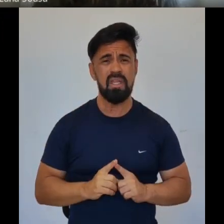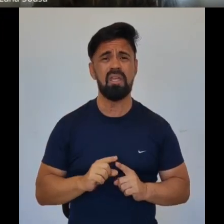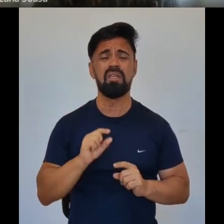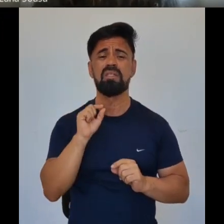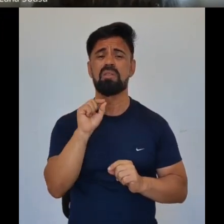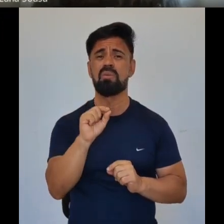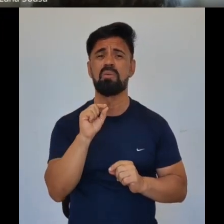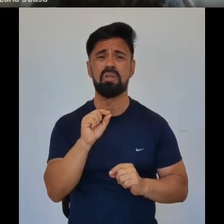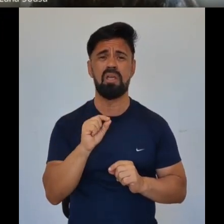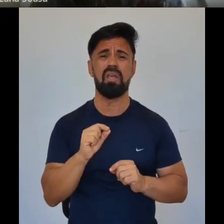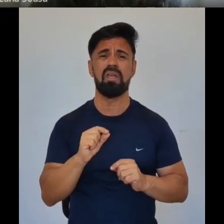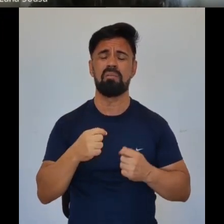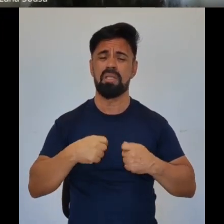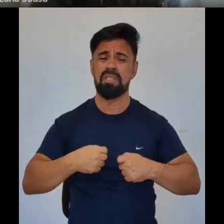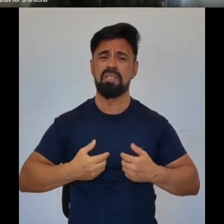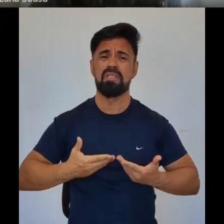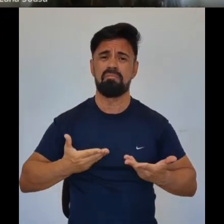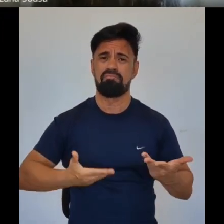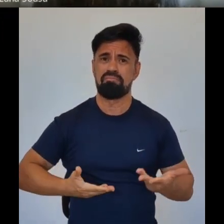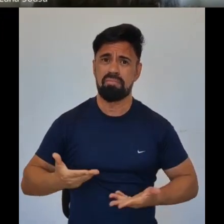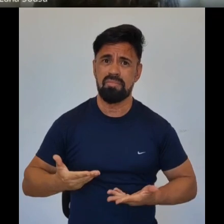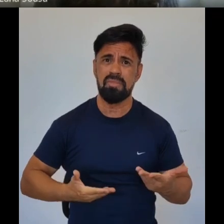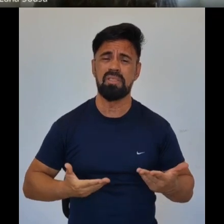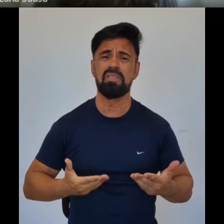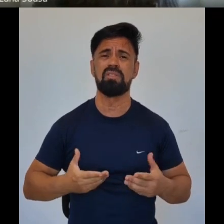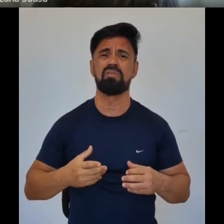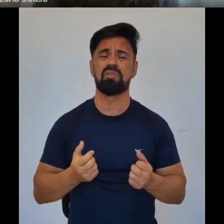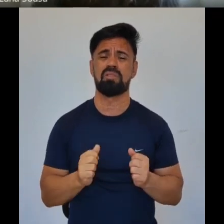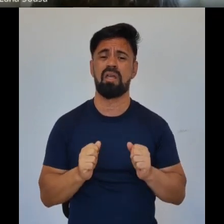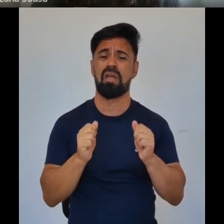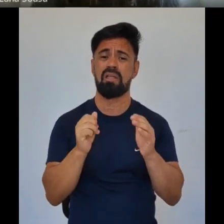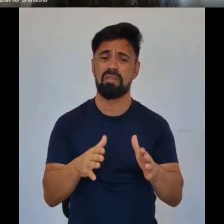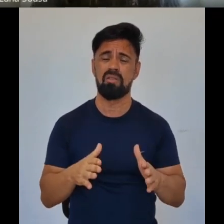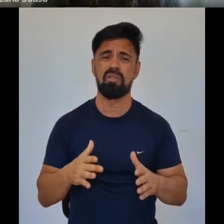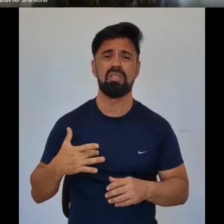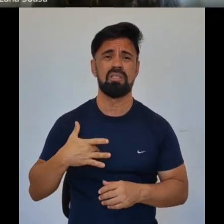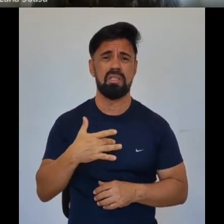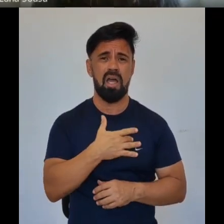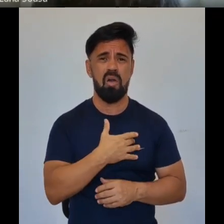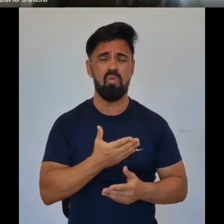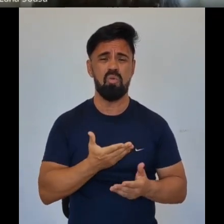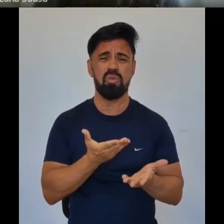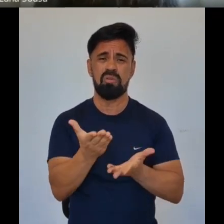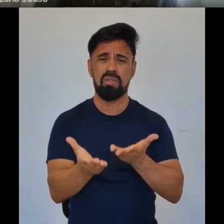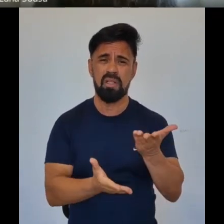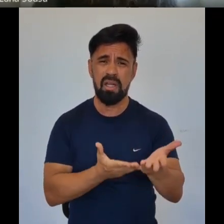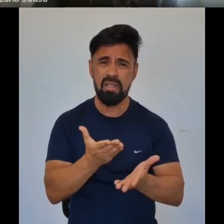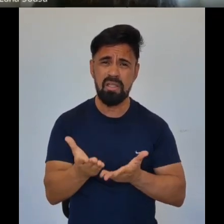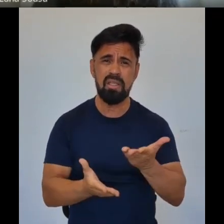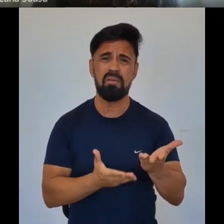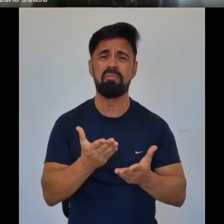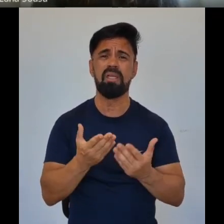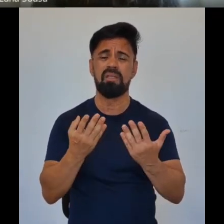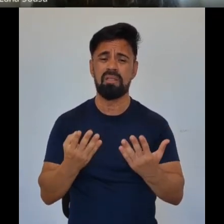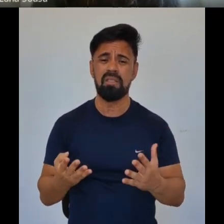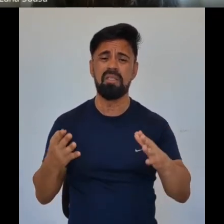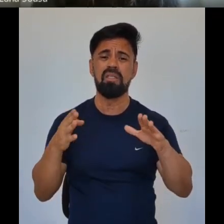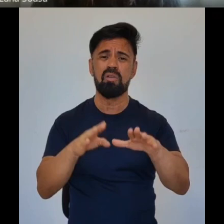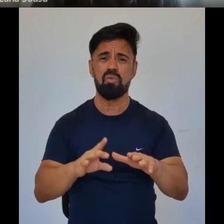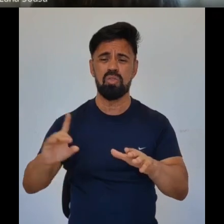racismo estrutural, institucional, dentro da estrutura do nosso Sistema Único de Saúde. A política para a pessoa